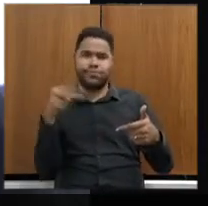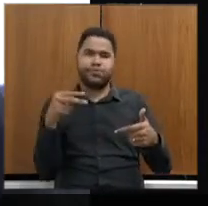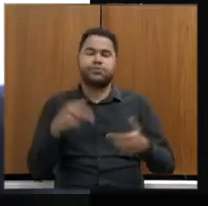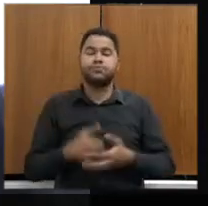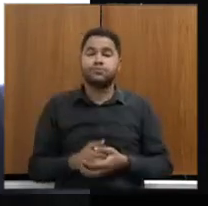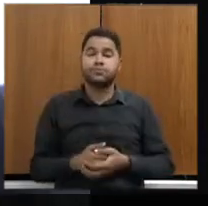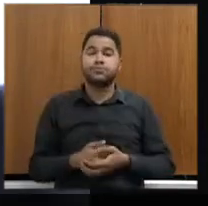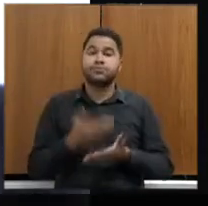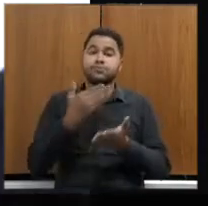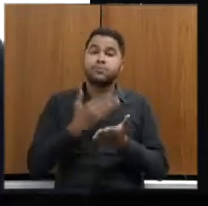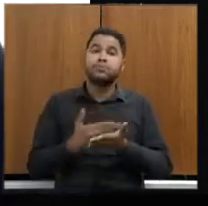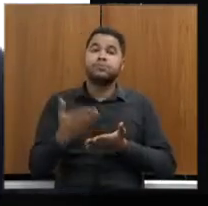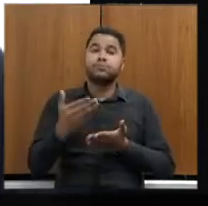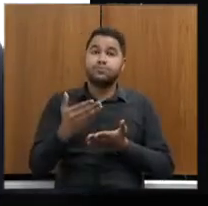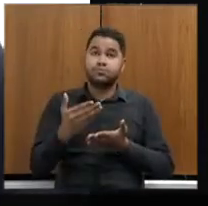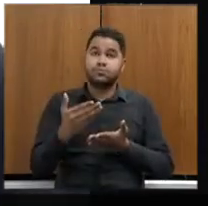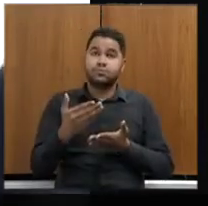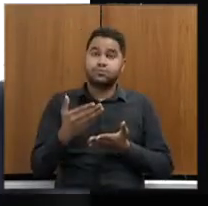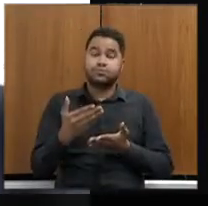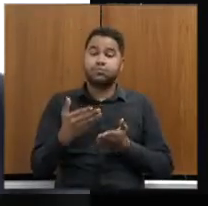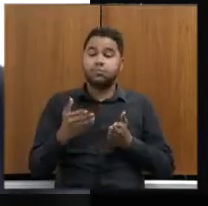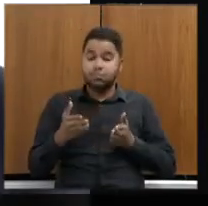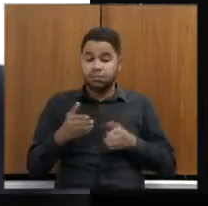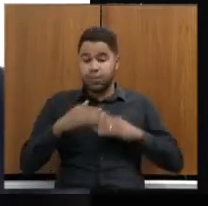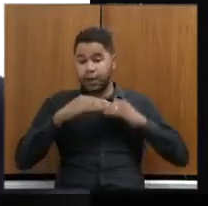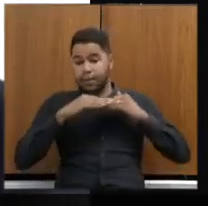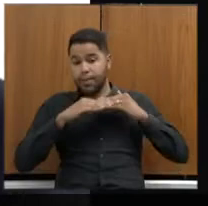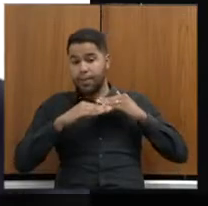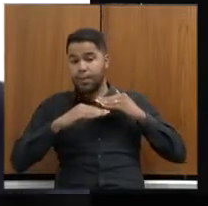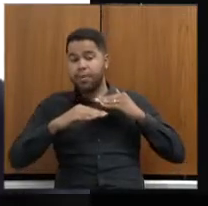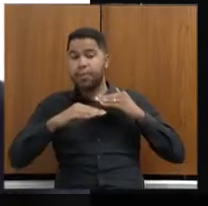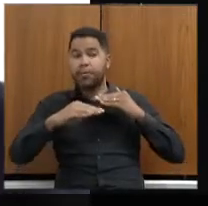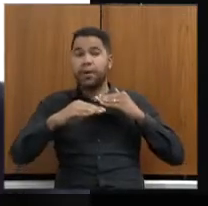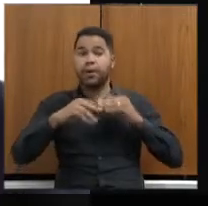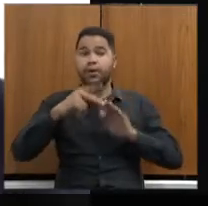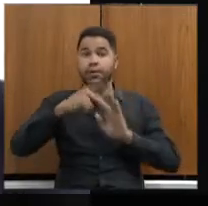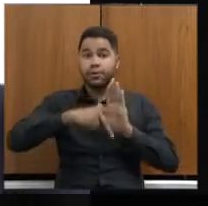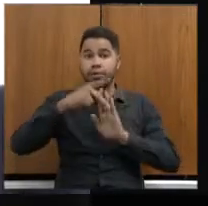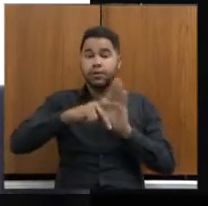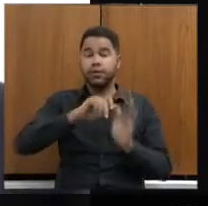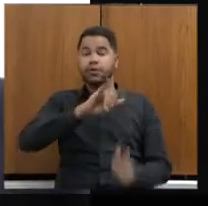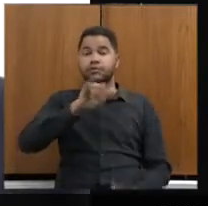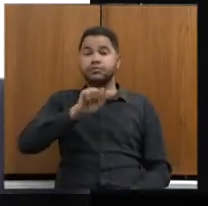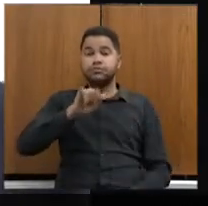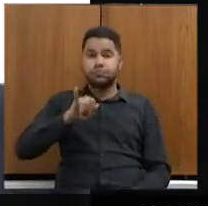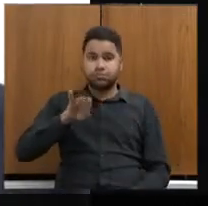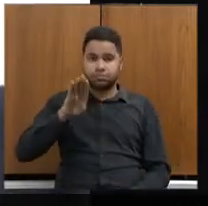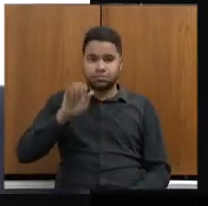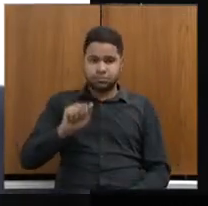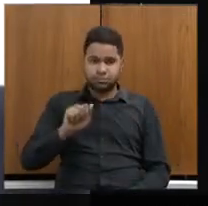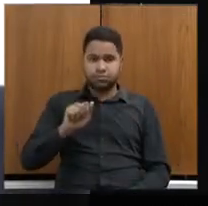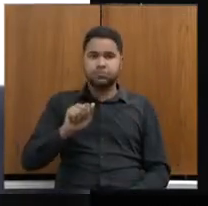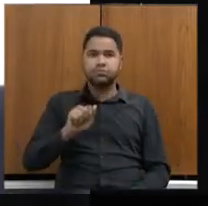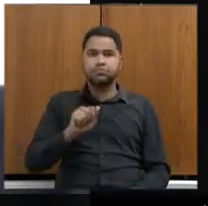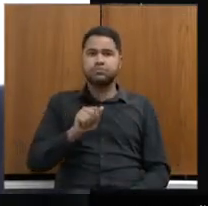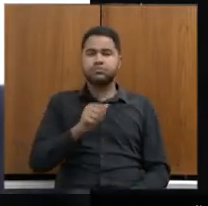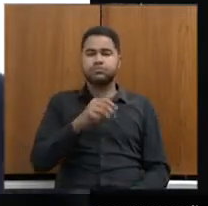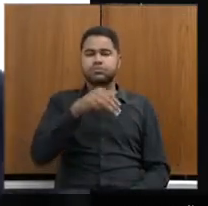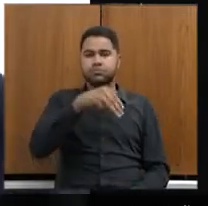para começar pelo esperar pelo estrago Tallis a estrada do projeto Jaíba a lmg-633